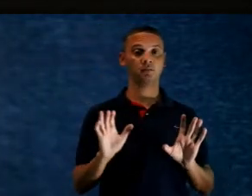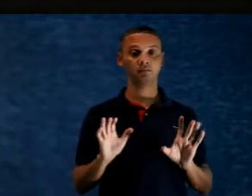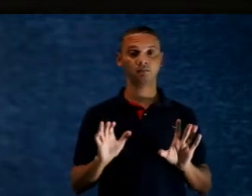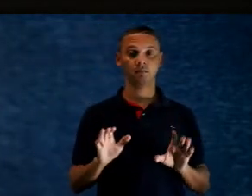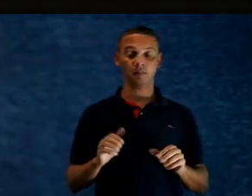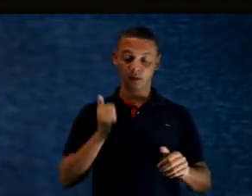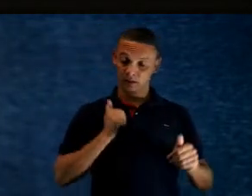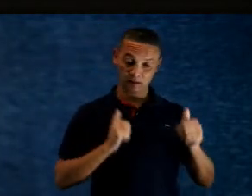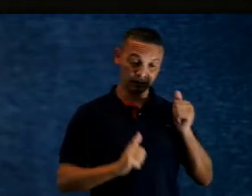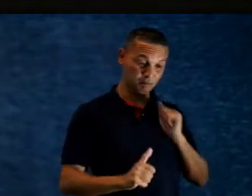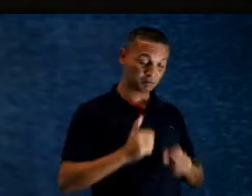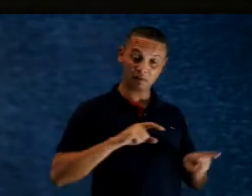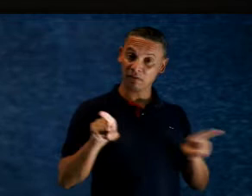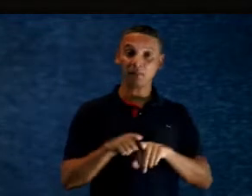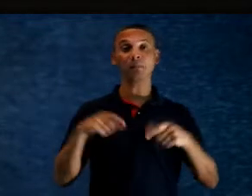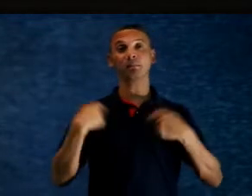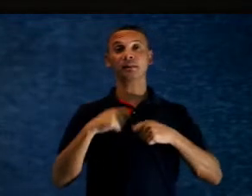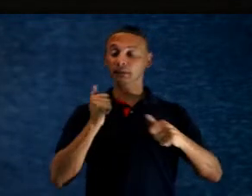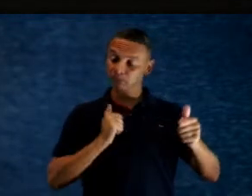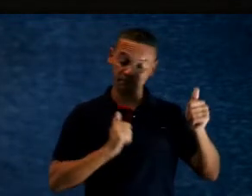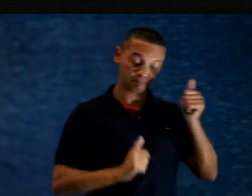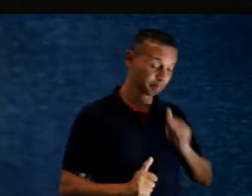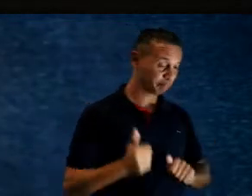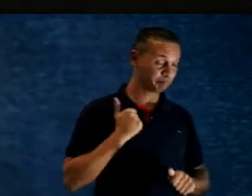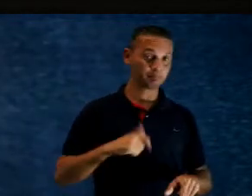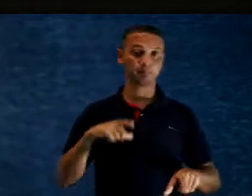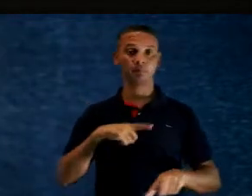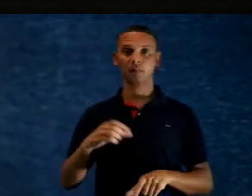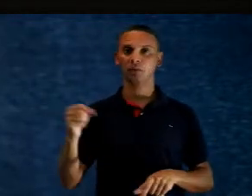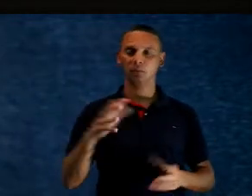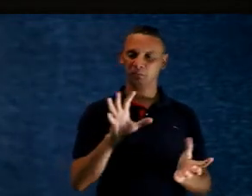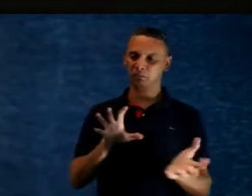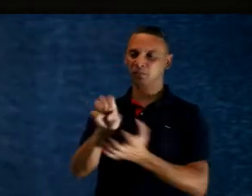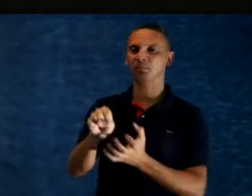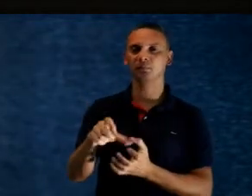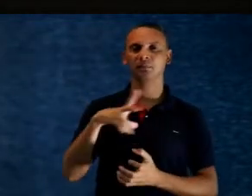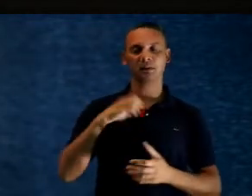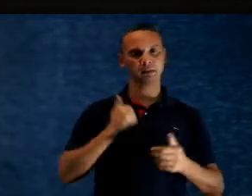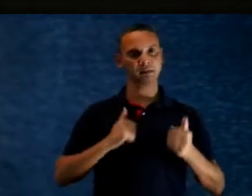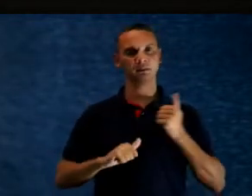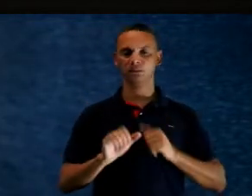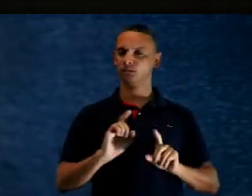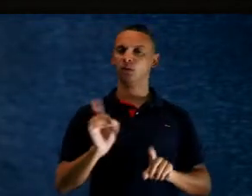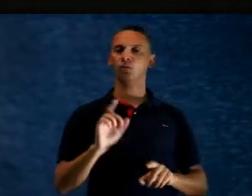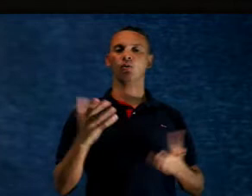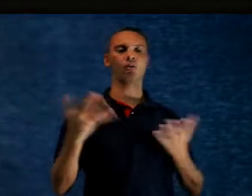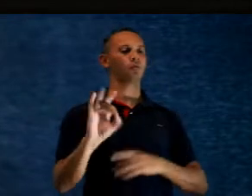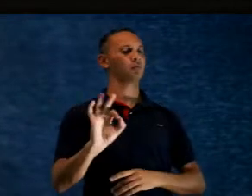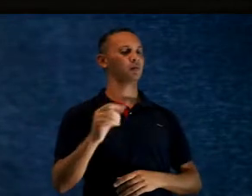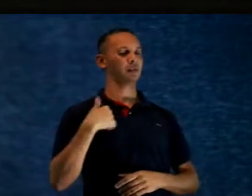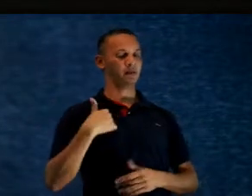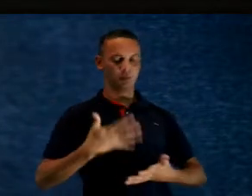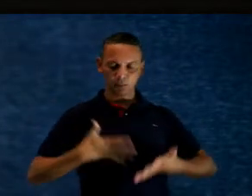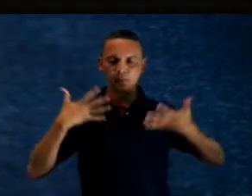a angústia é imortal. Ou, por outra, é mortal na medida em que também o sou. Veio comigo,